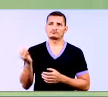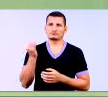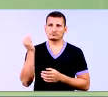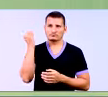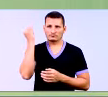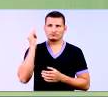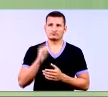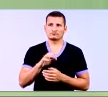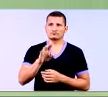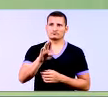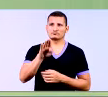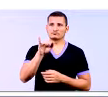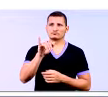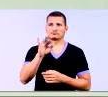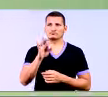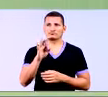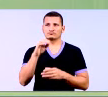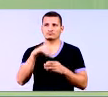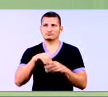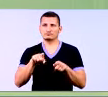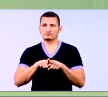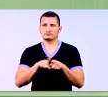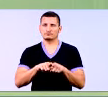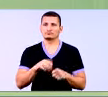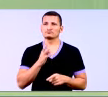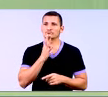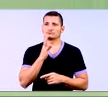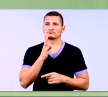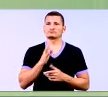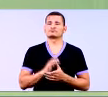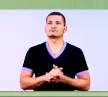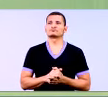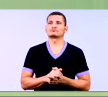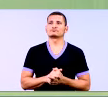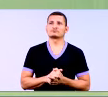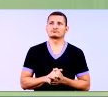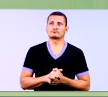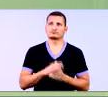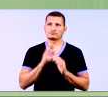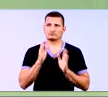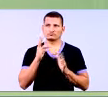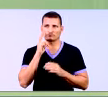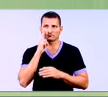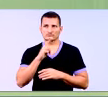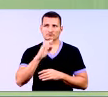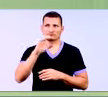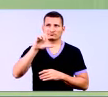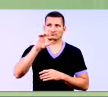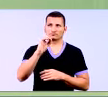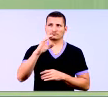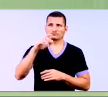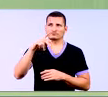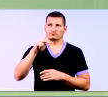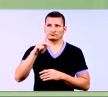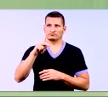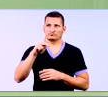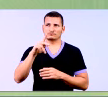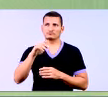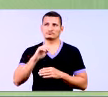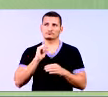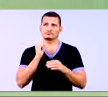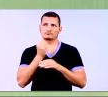esse parâmetro, o bit interno também, que a gente não conhecia até agora. A gente já viu o clock interno e o bit interno, agora a gente já vê o